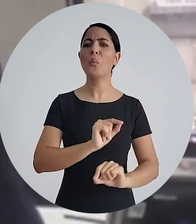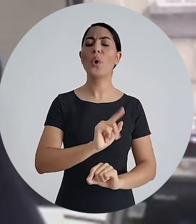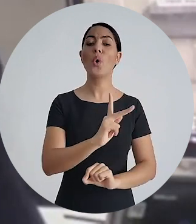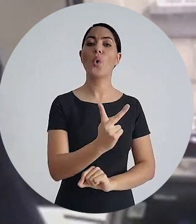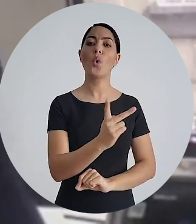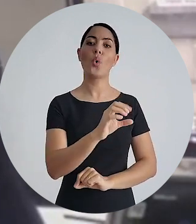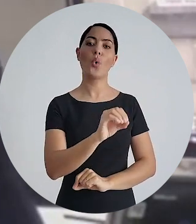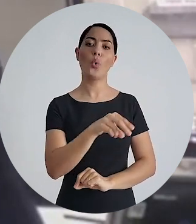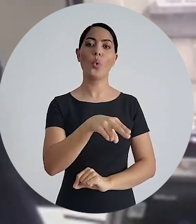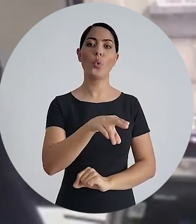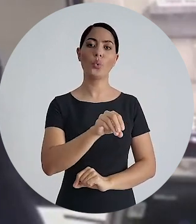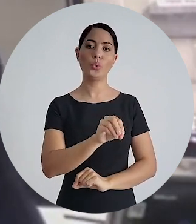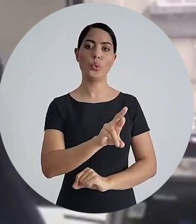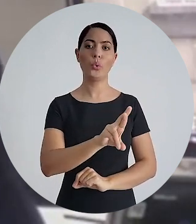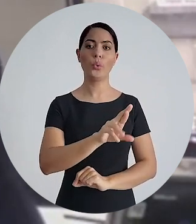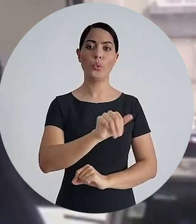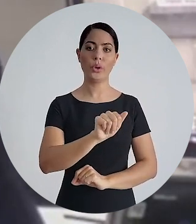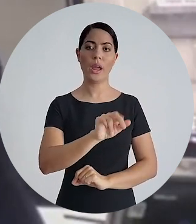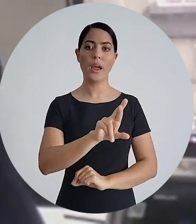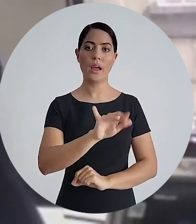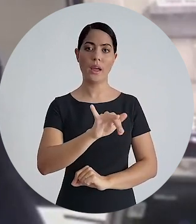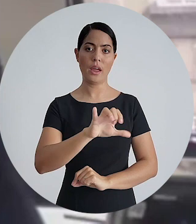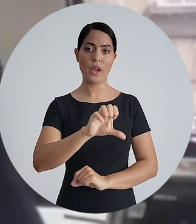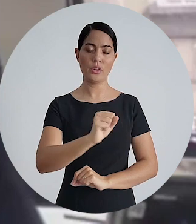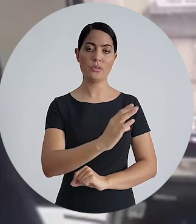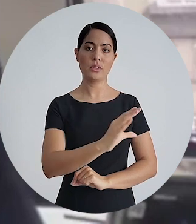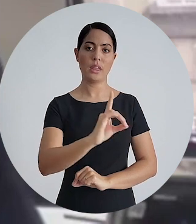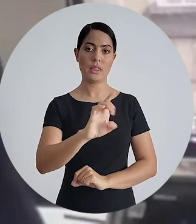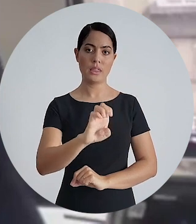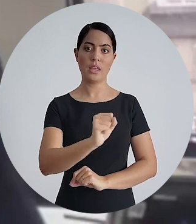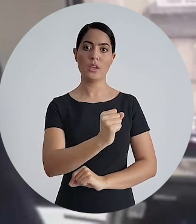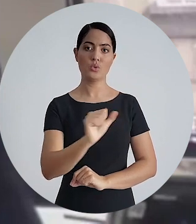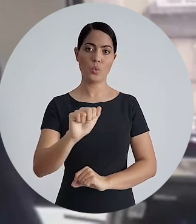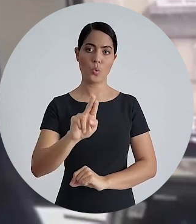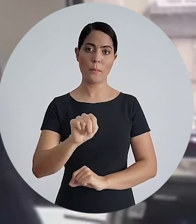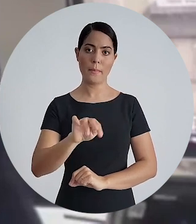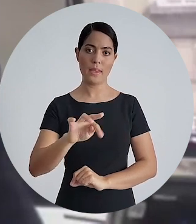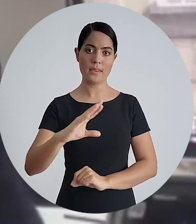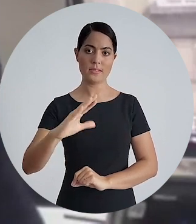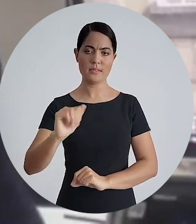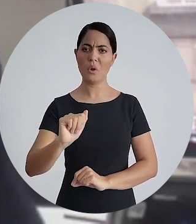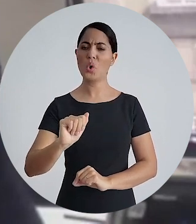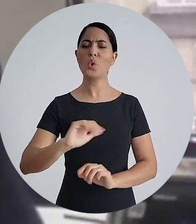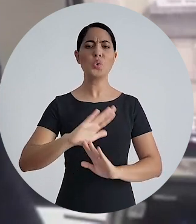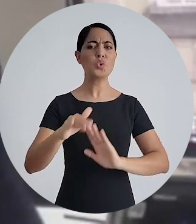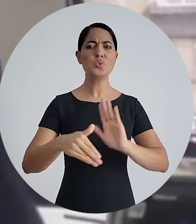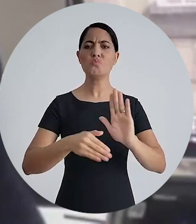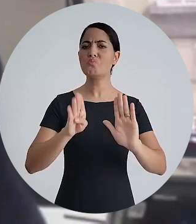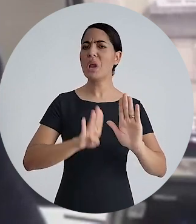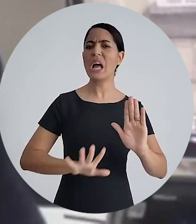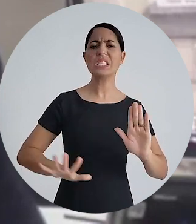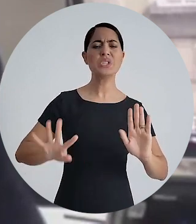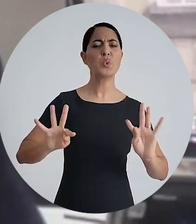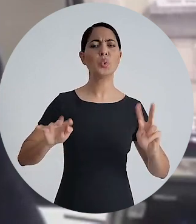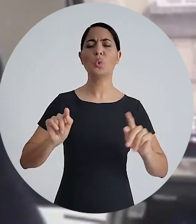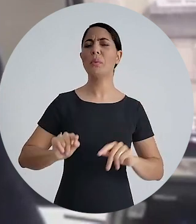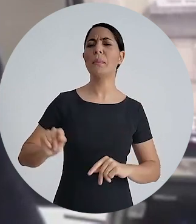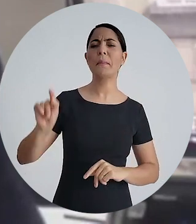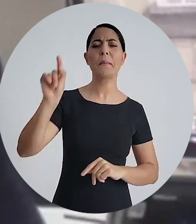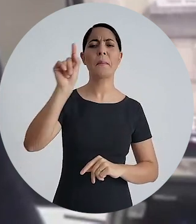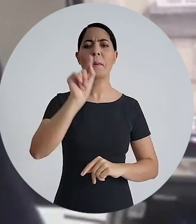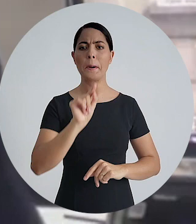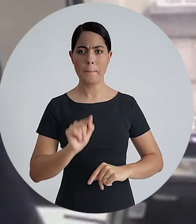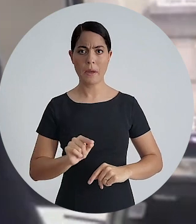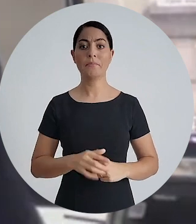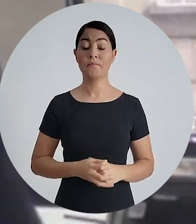objetivo na fixação dos honorários de sucumbência em todas as causas no Brasil, né? Este é